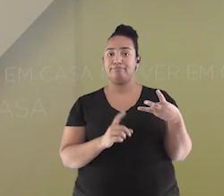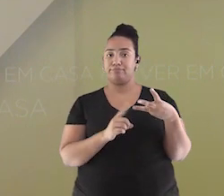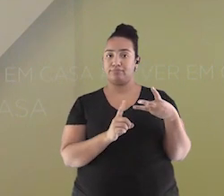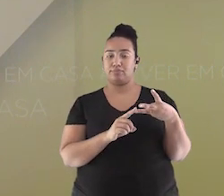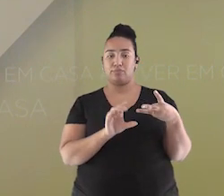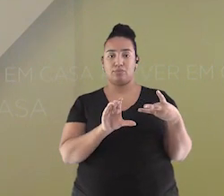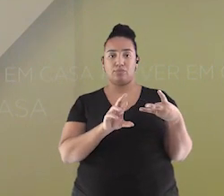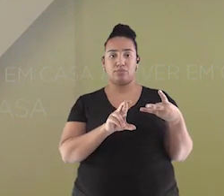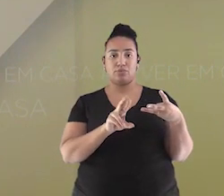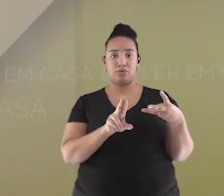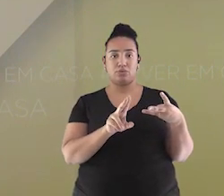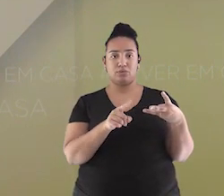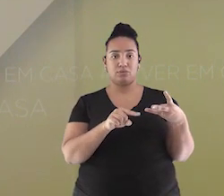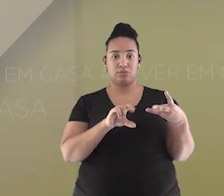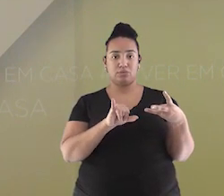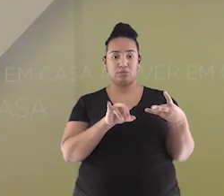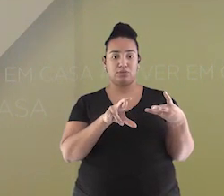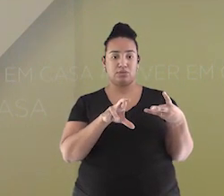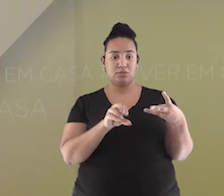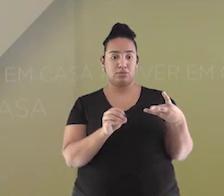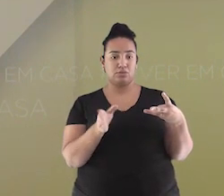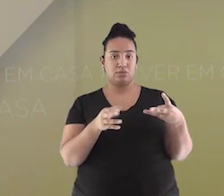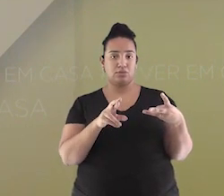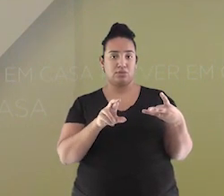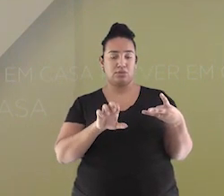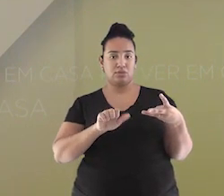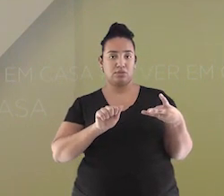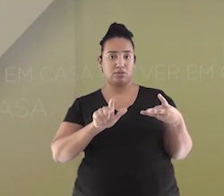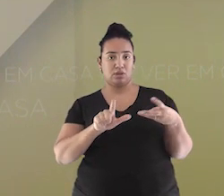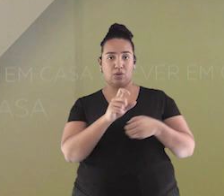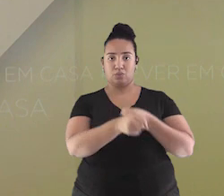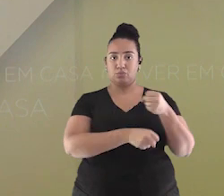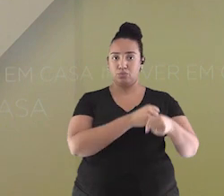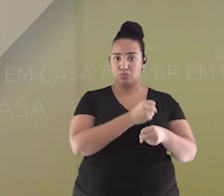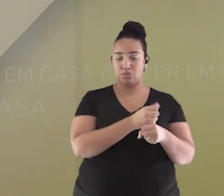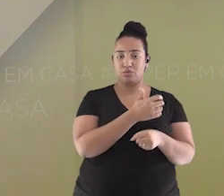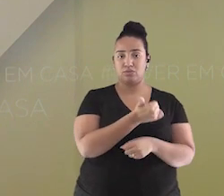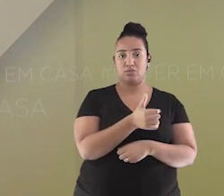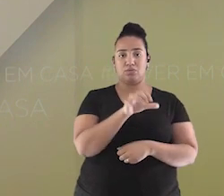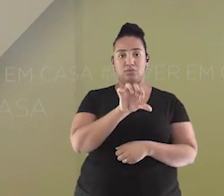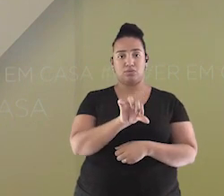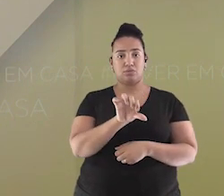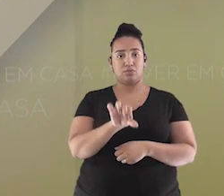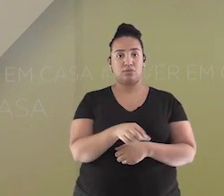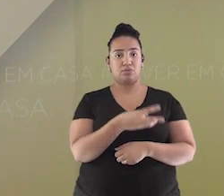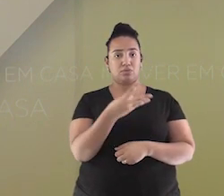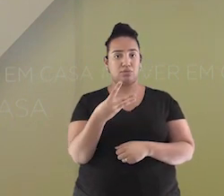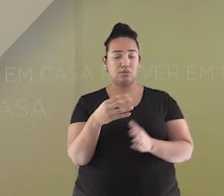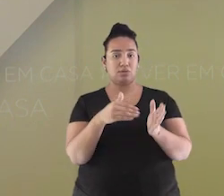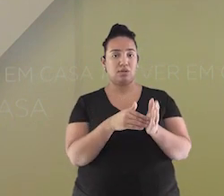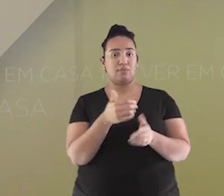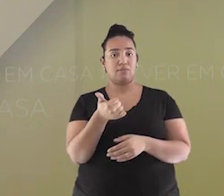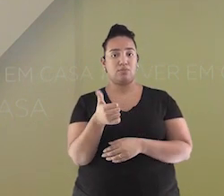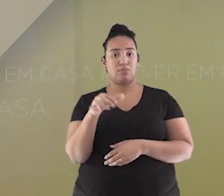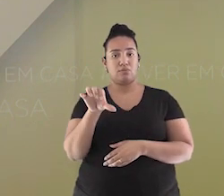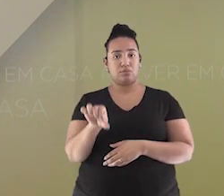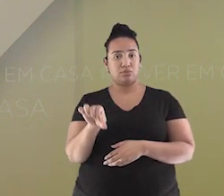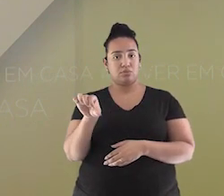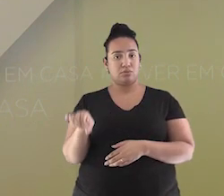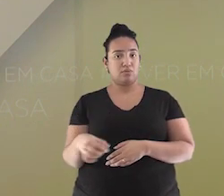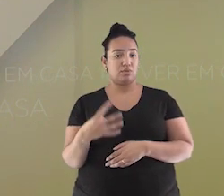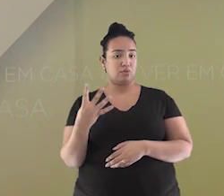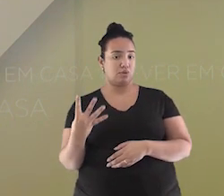o Cruzeiro Real. O Cruzeiro Real foi um padrão de moedas no Brasil de 1993 a